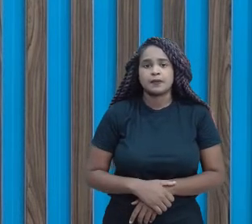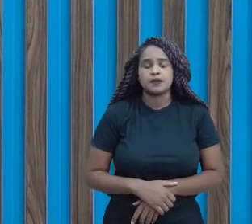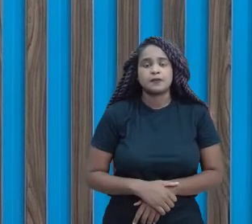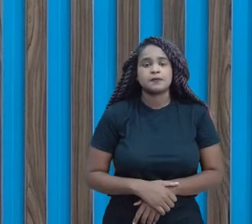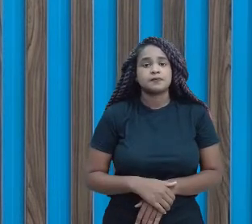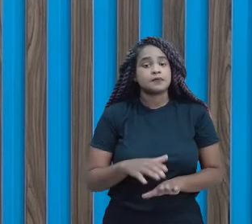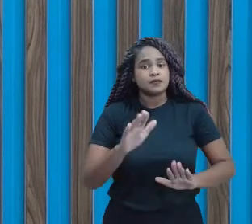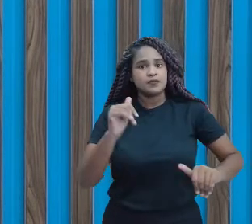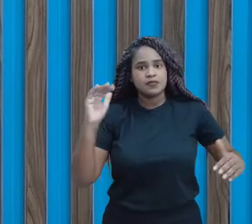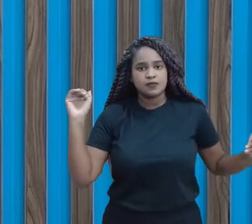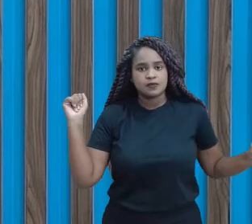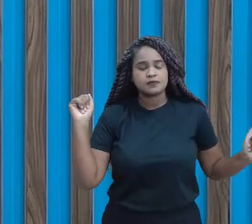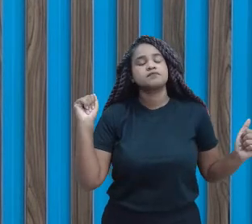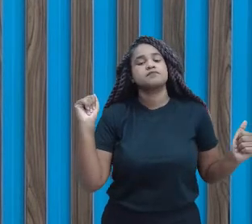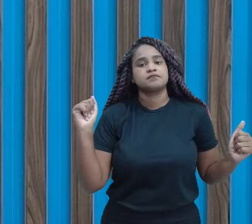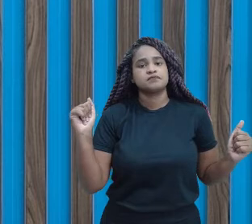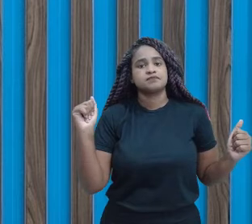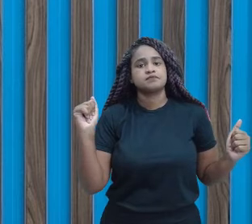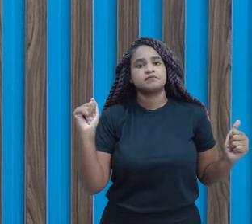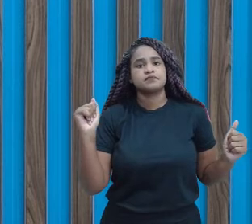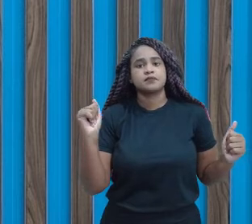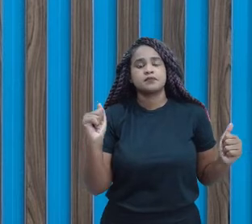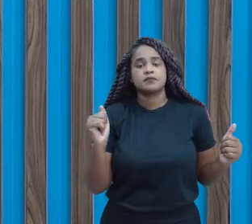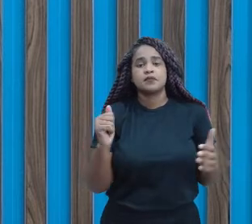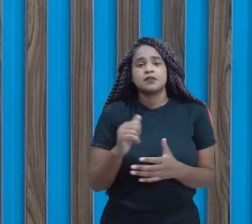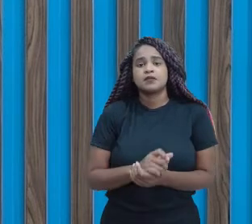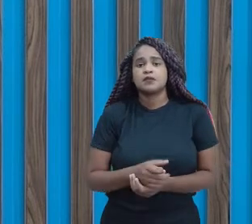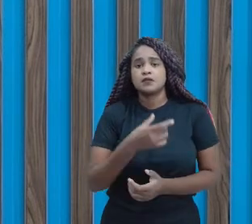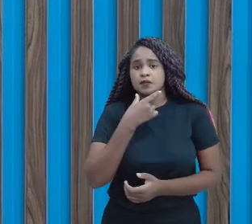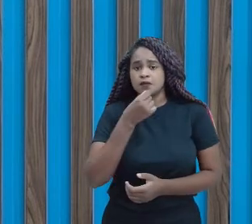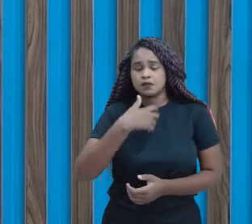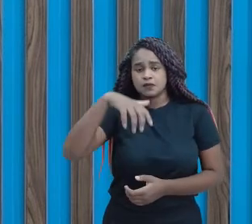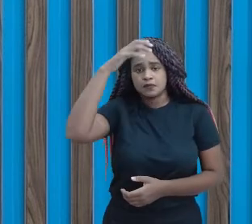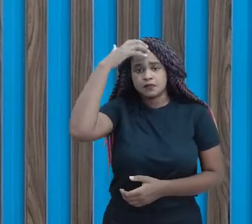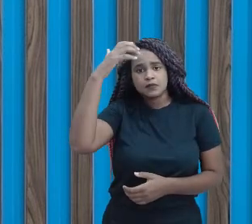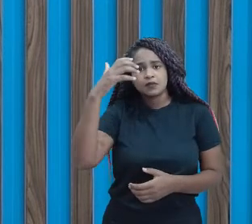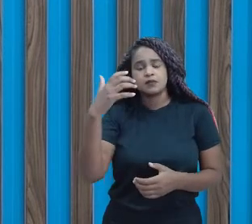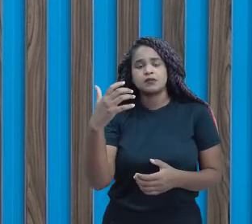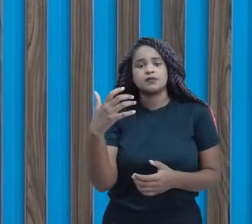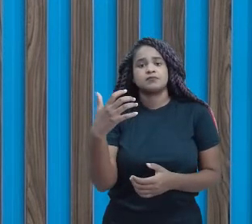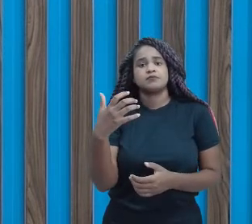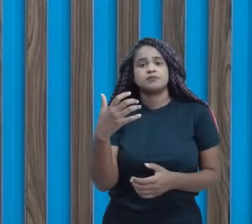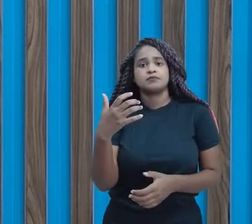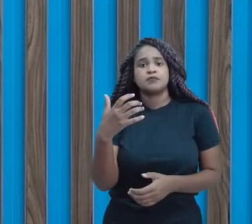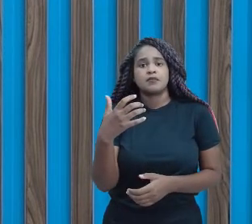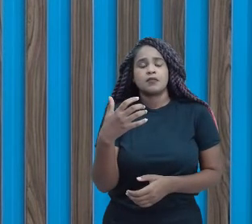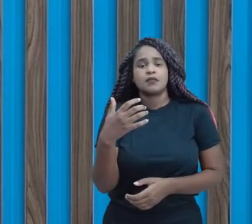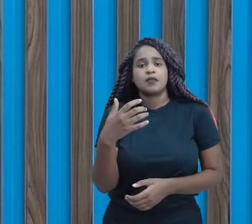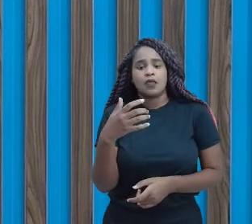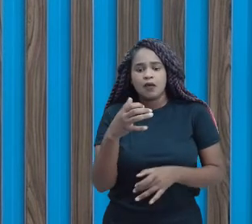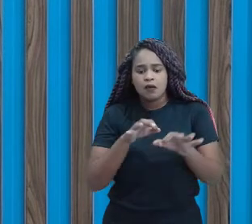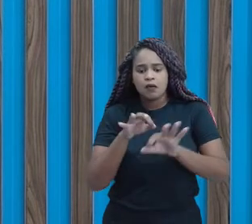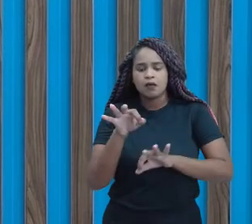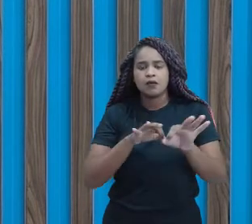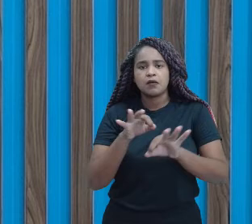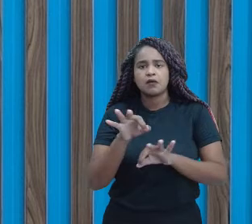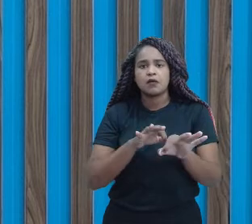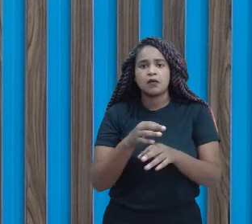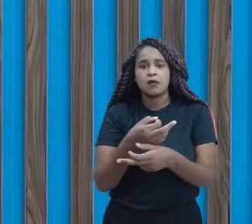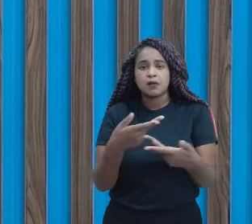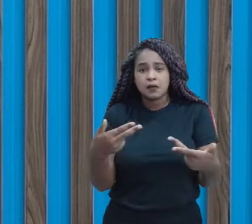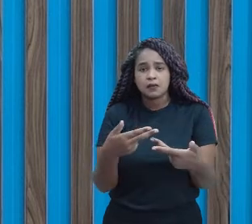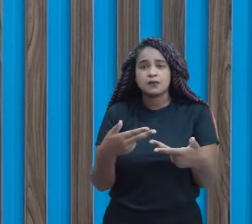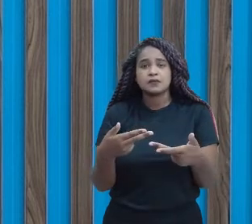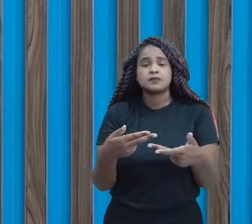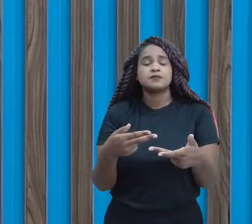1560, por aí, quando ele fez uma invencível armada, ele quase que dizimou todas as florestas da Espanha para a construção